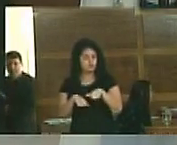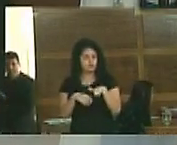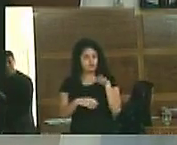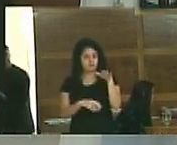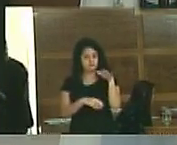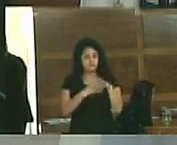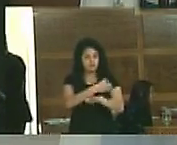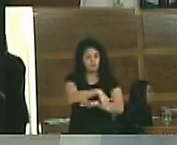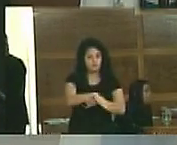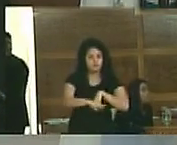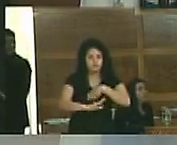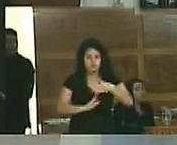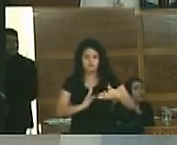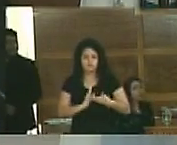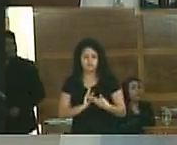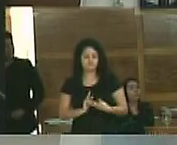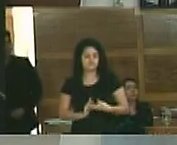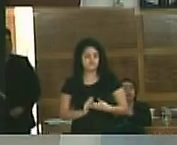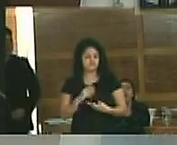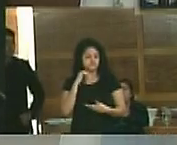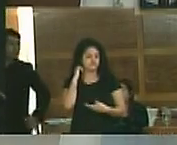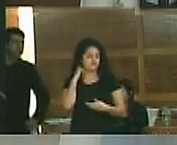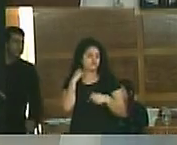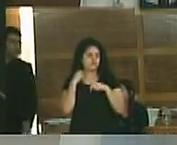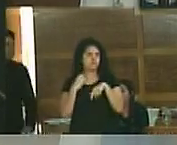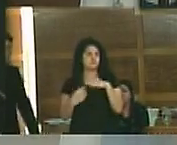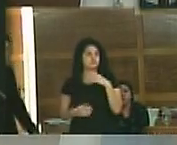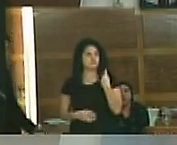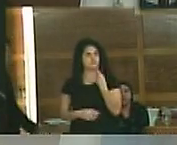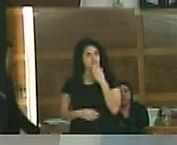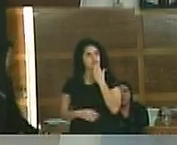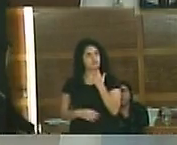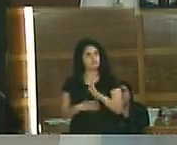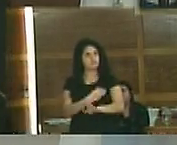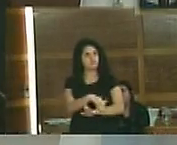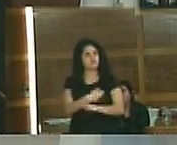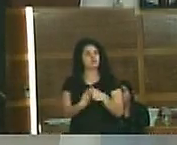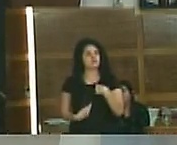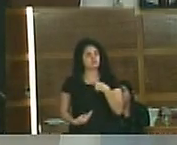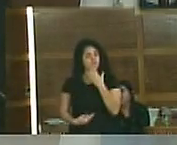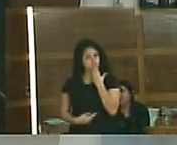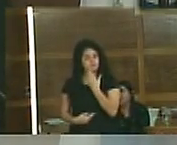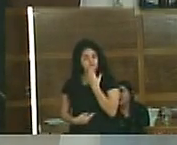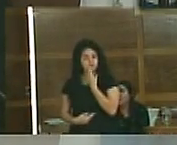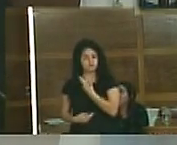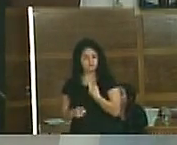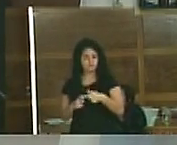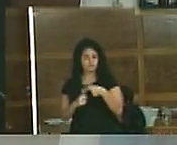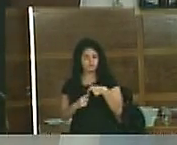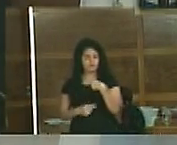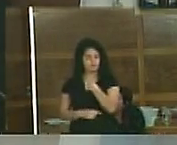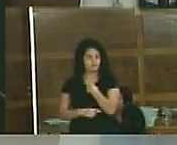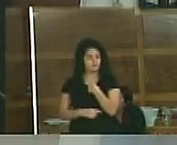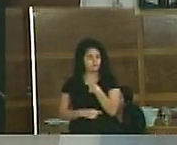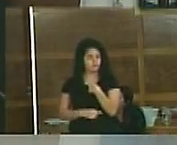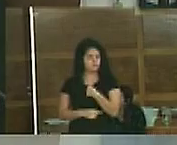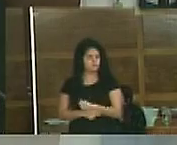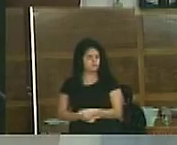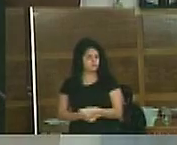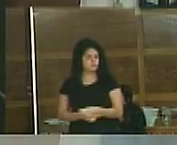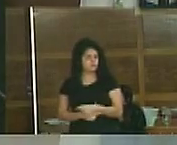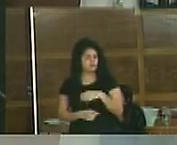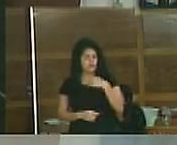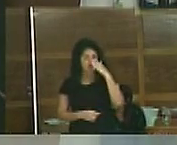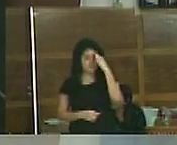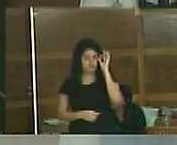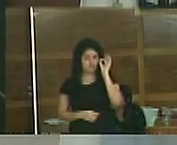toda. Né, e aqui a gente pede por rua. Então, volta e meia eu estou pedindo, porque eu creio muito que